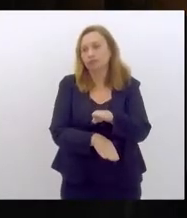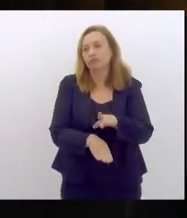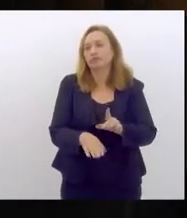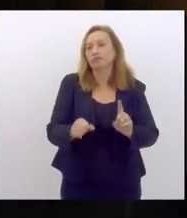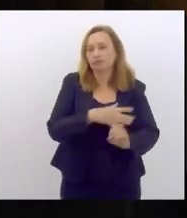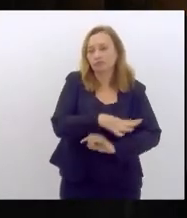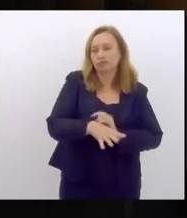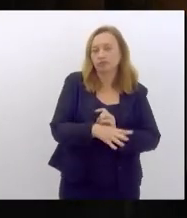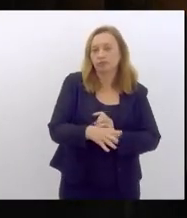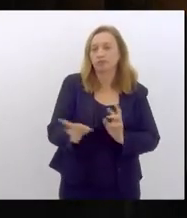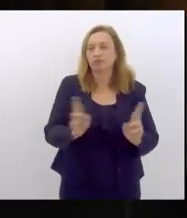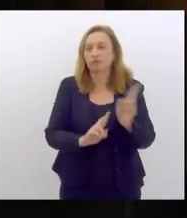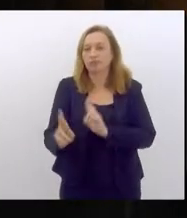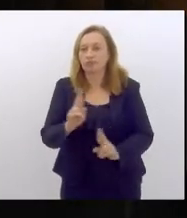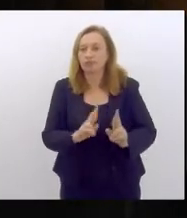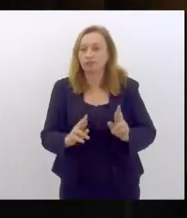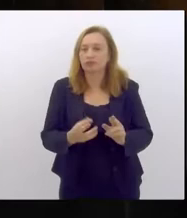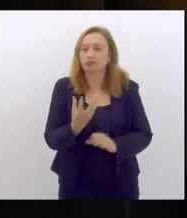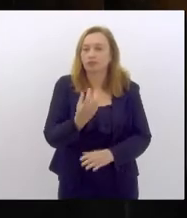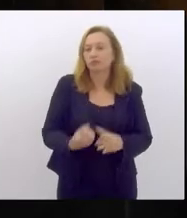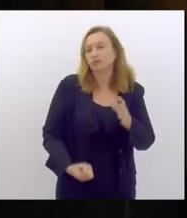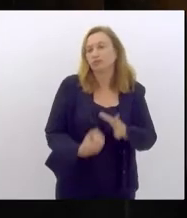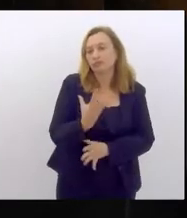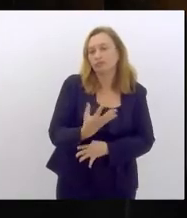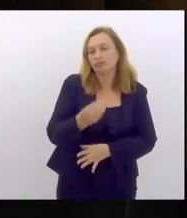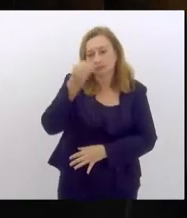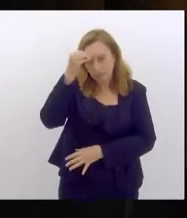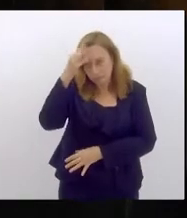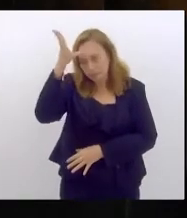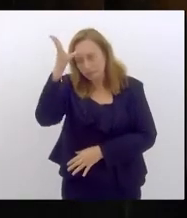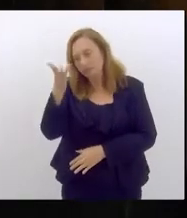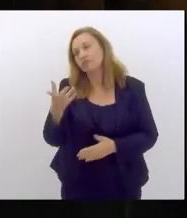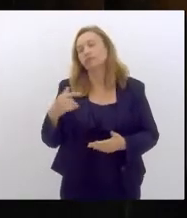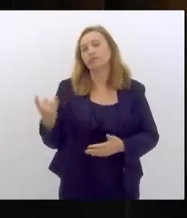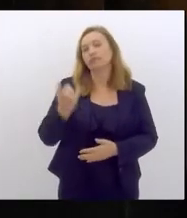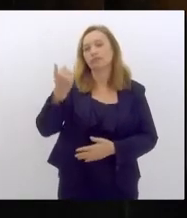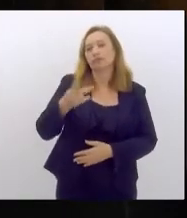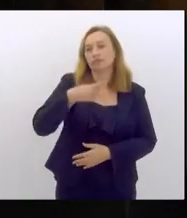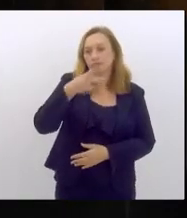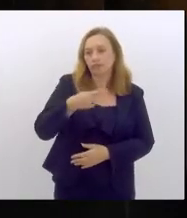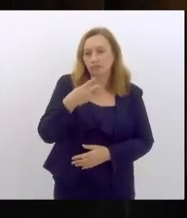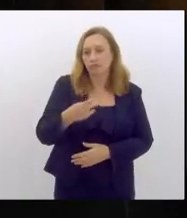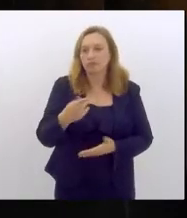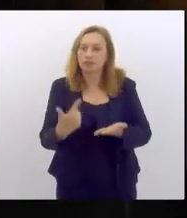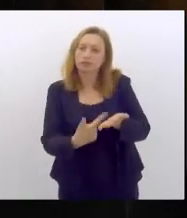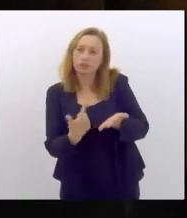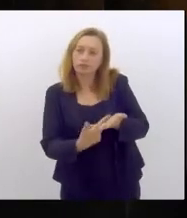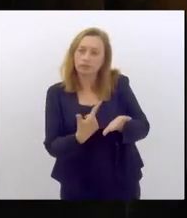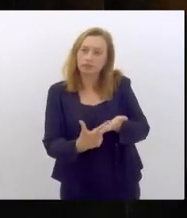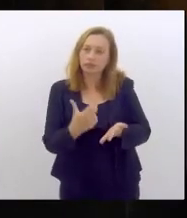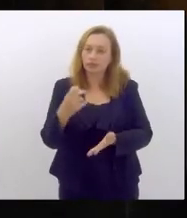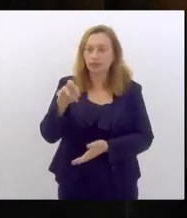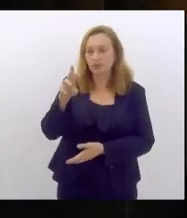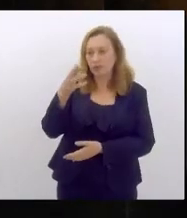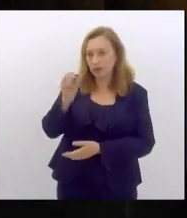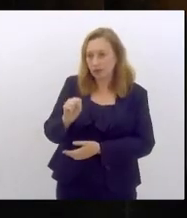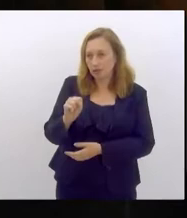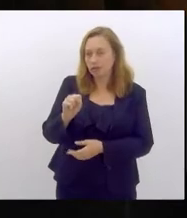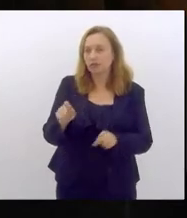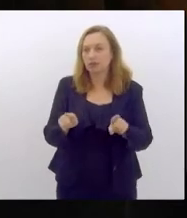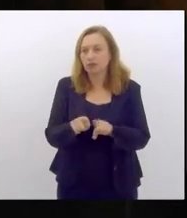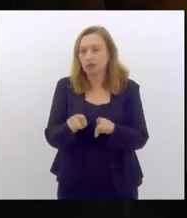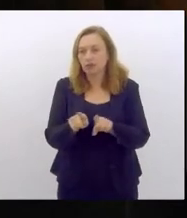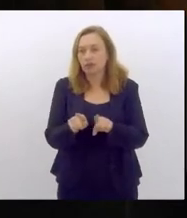especial com relação à produção de conhecimento. É importante dizer que livros como Claros e Escuros e